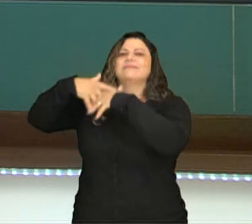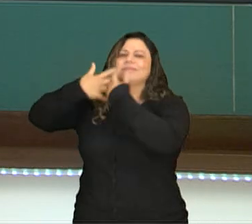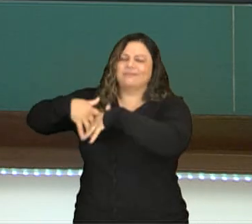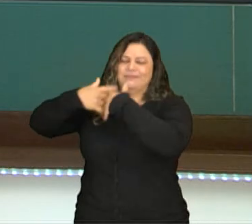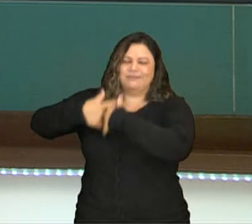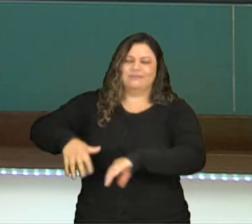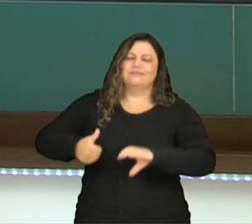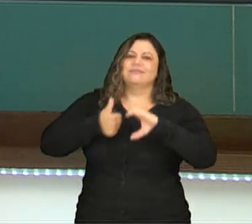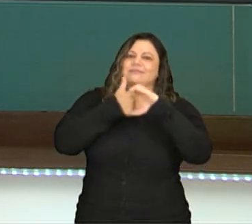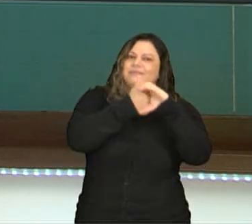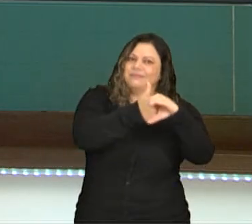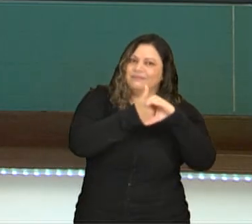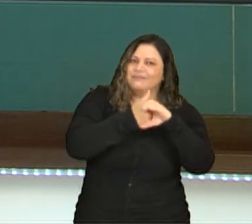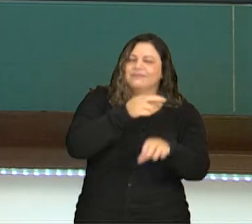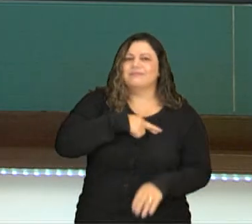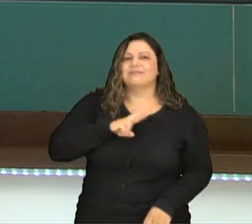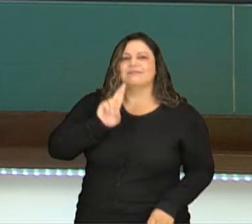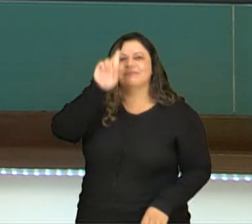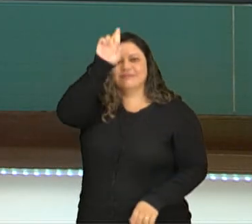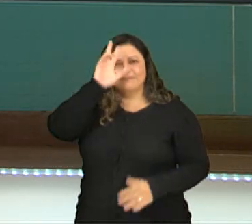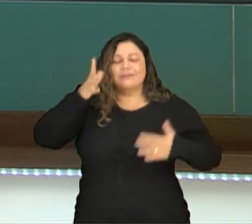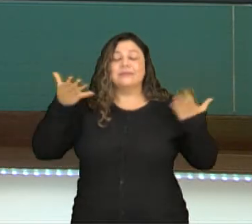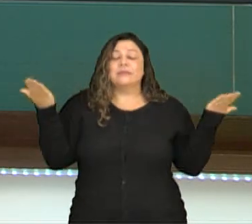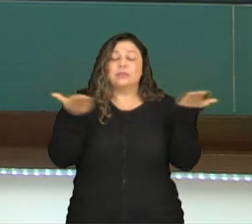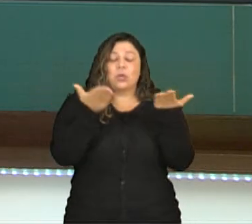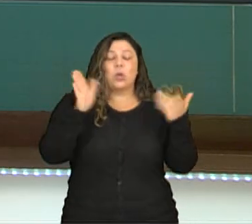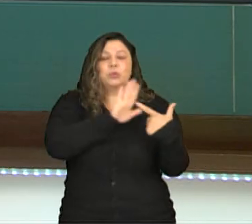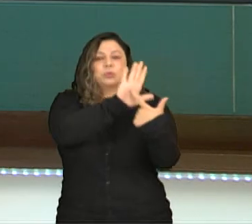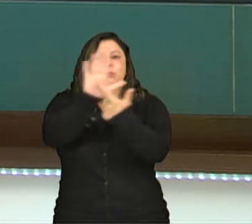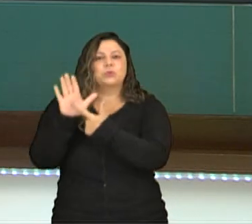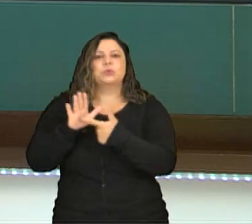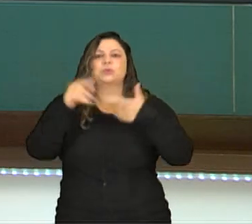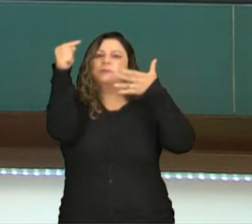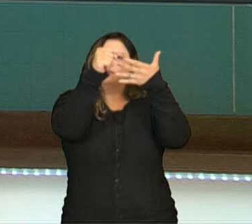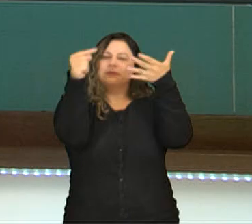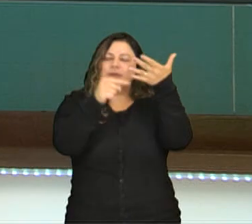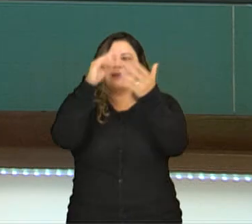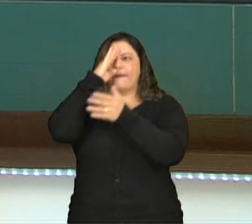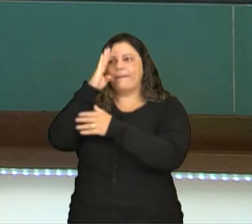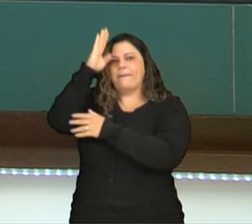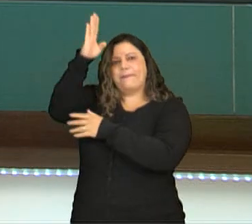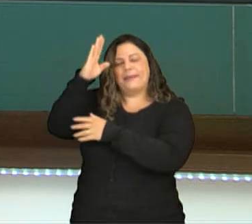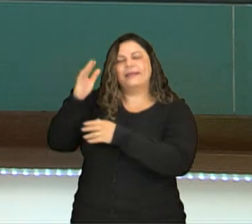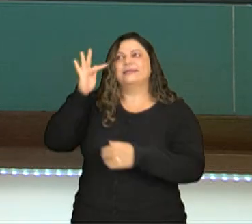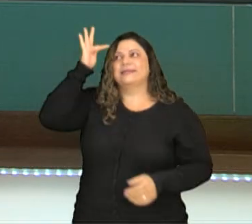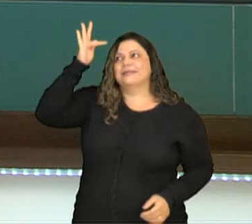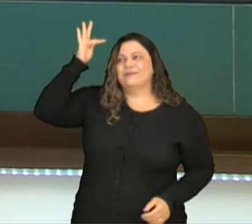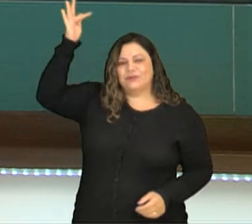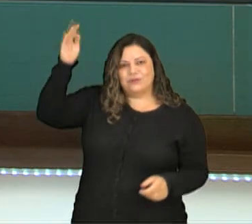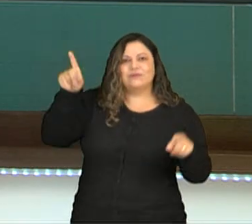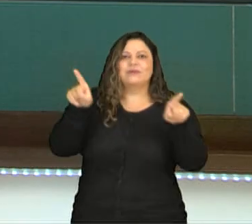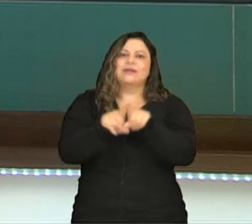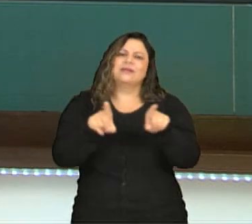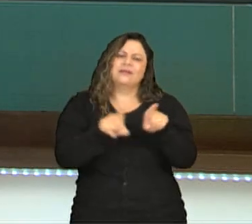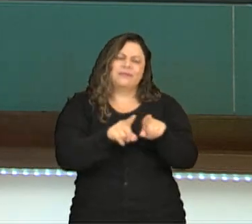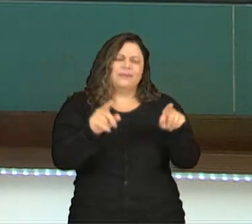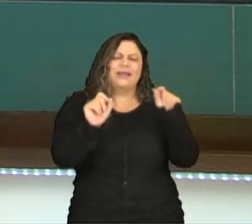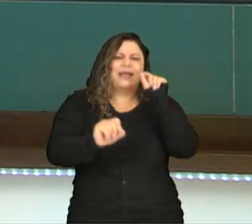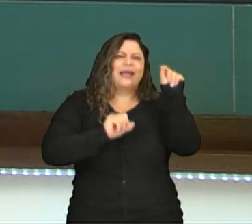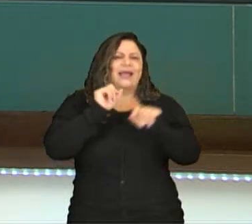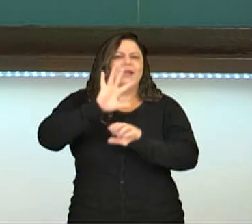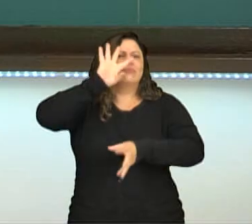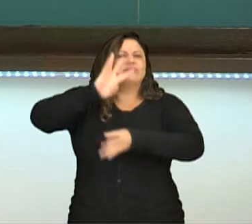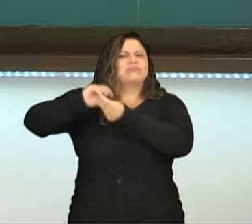cristão. Então, hoje nós vamos ver, né, e demonstrar os principais aspectos dessa filosofia e também problematizar